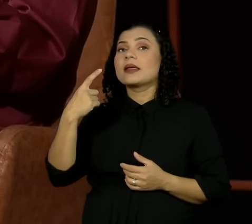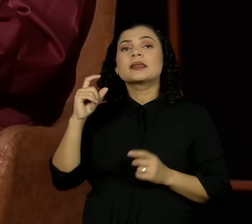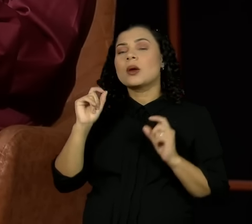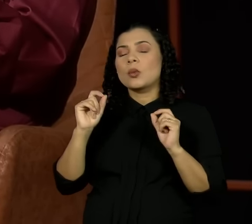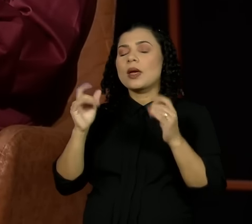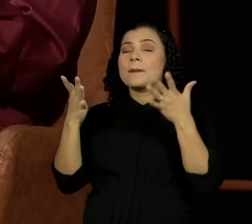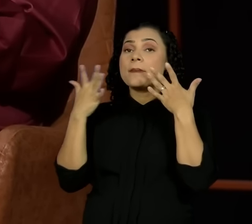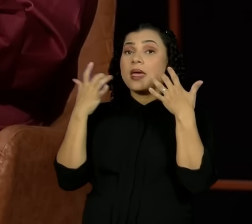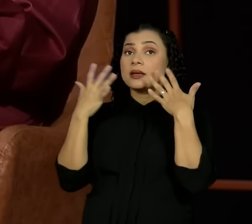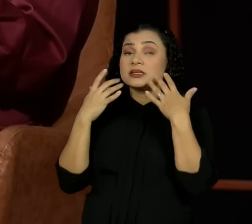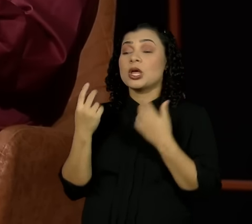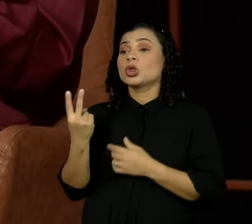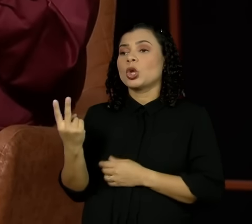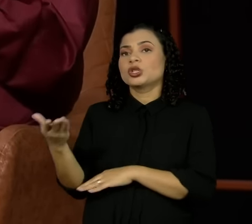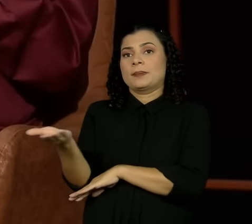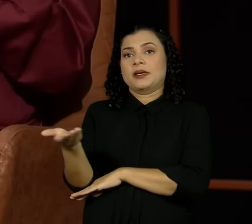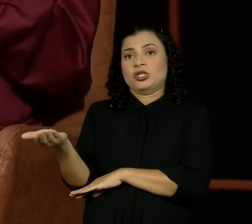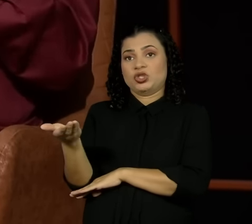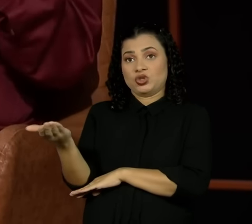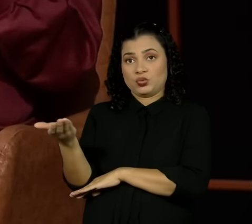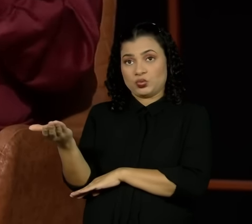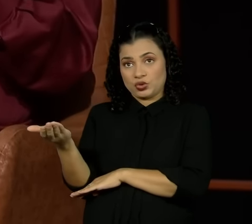dois mendigos. A gente,